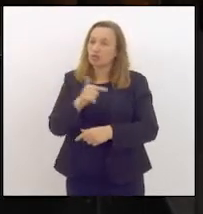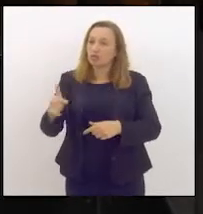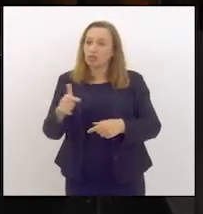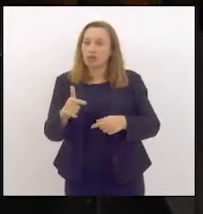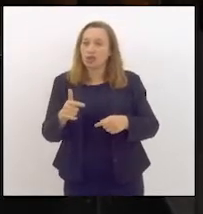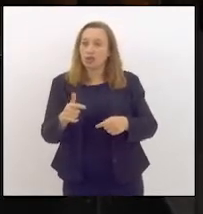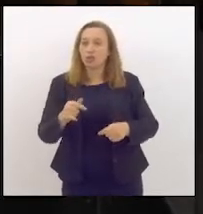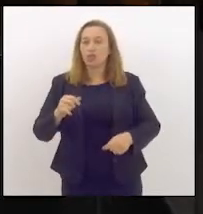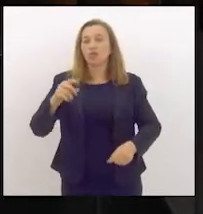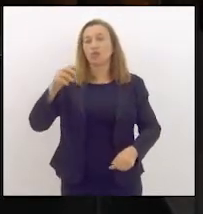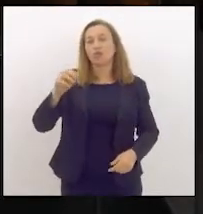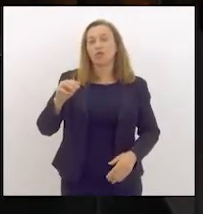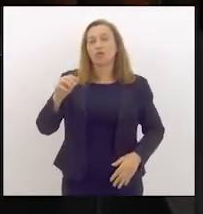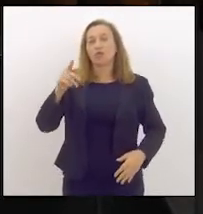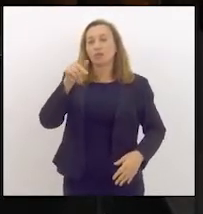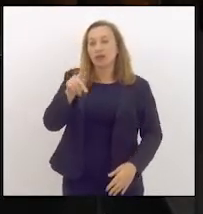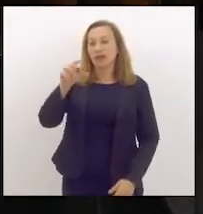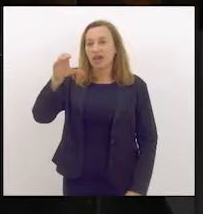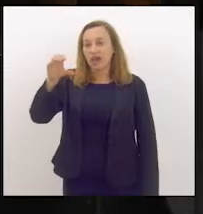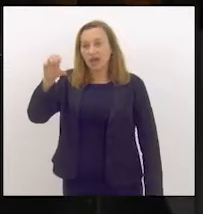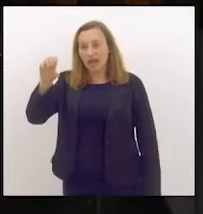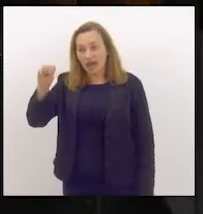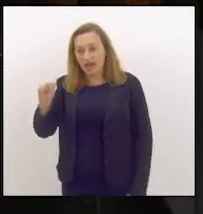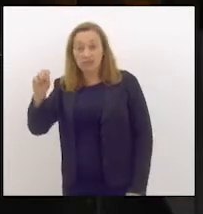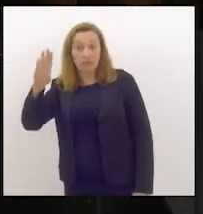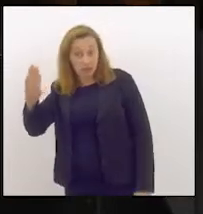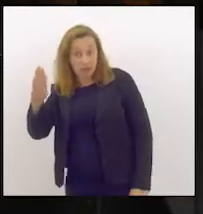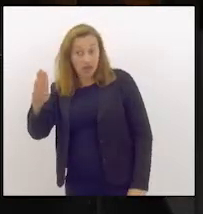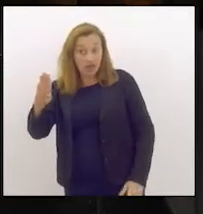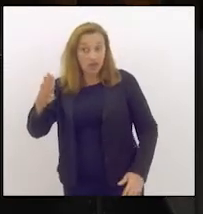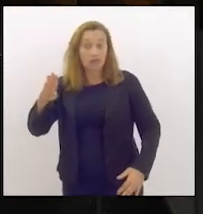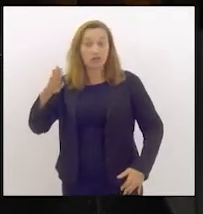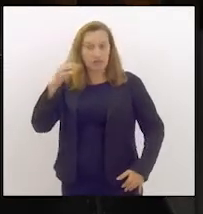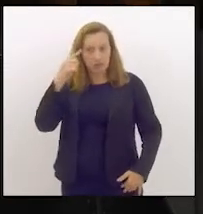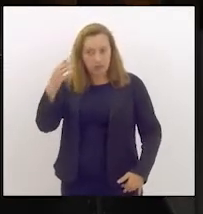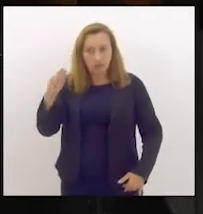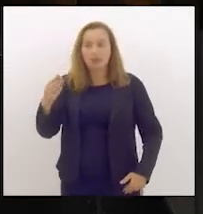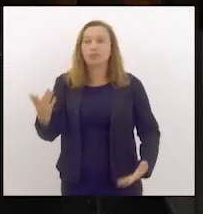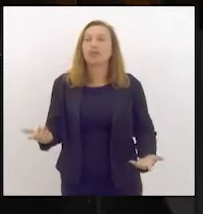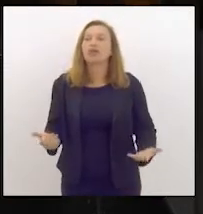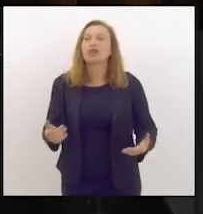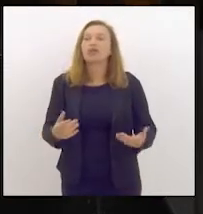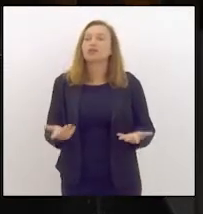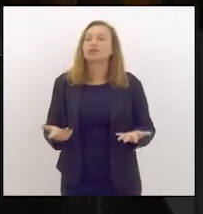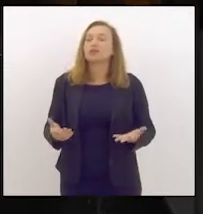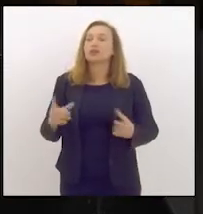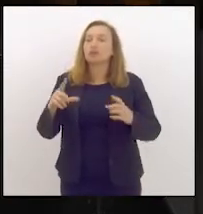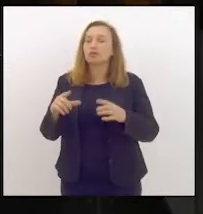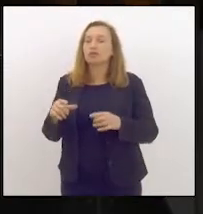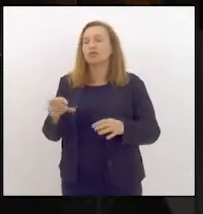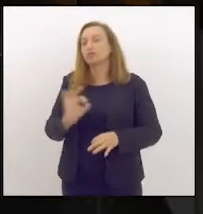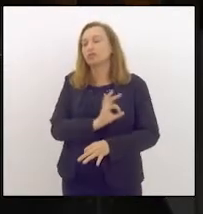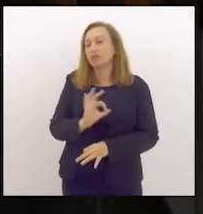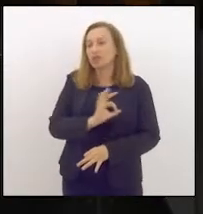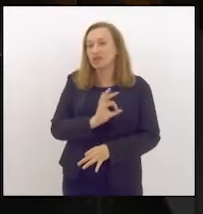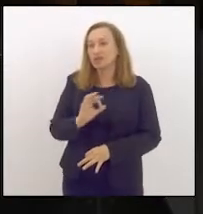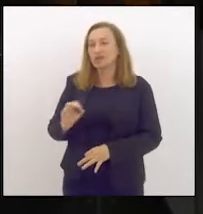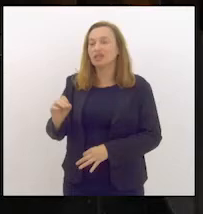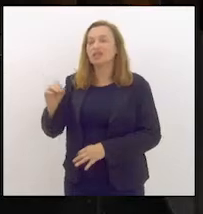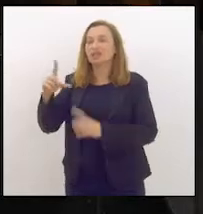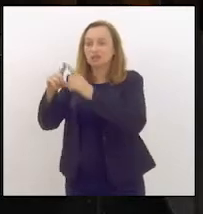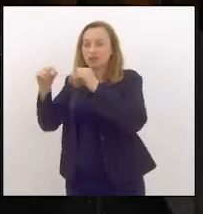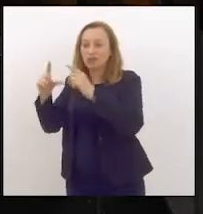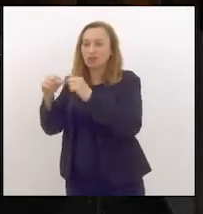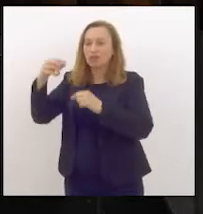um militante do PSB por exemplo a polícia de Brasília que já teve ao seu comando o ministro o ministro